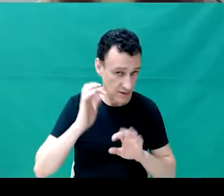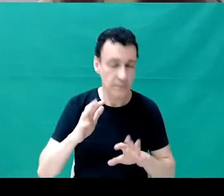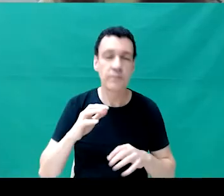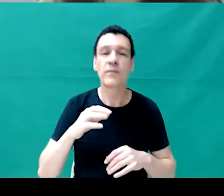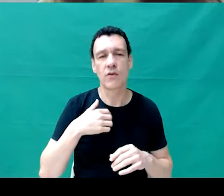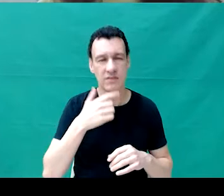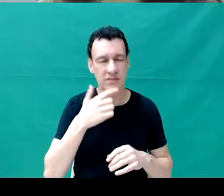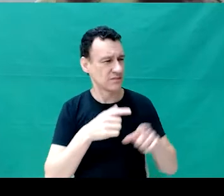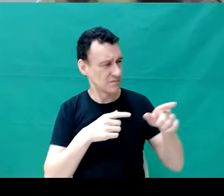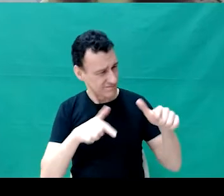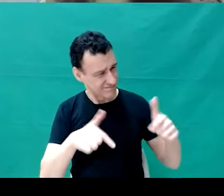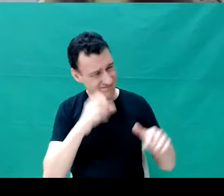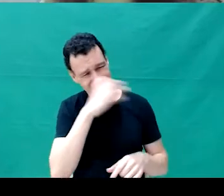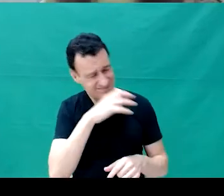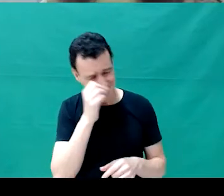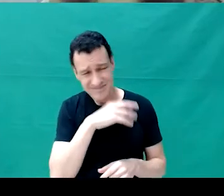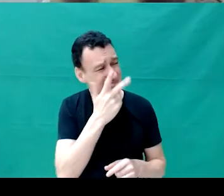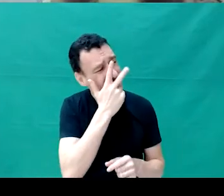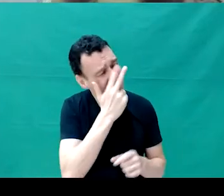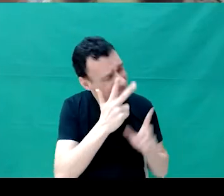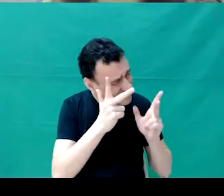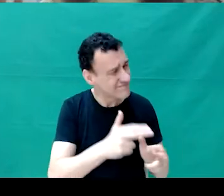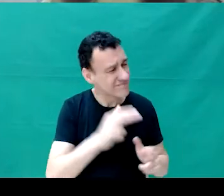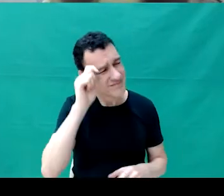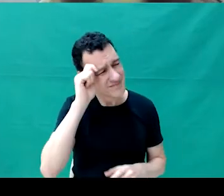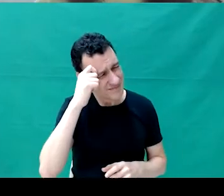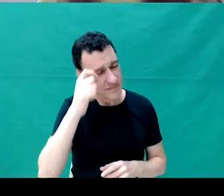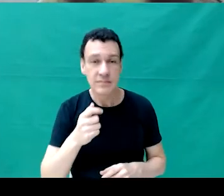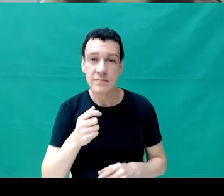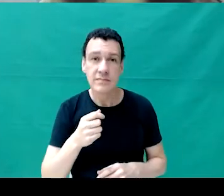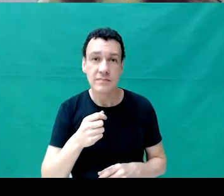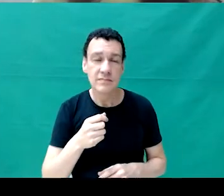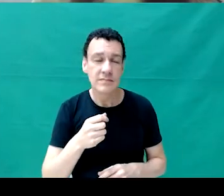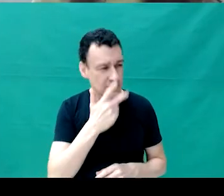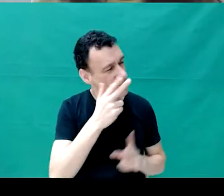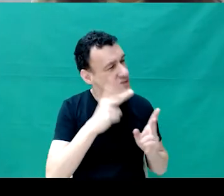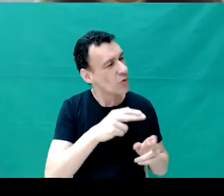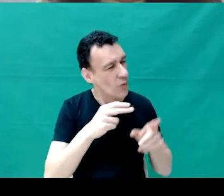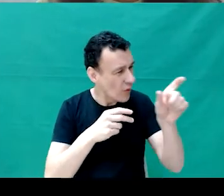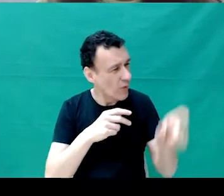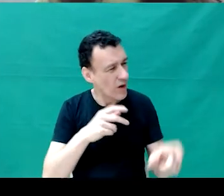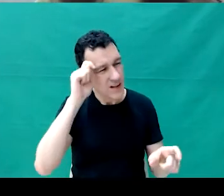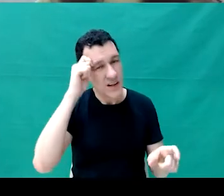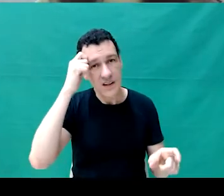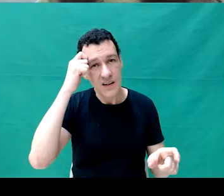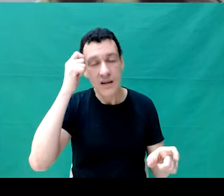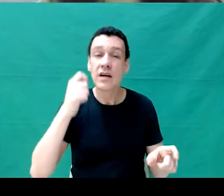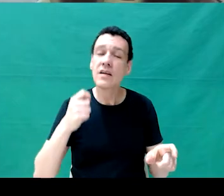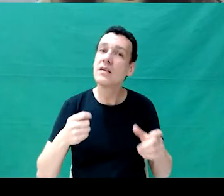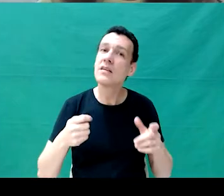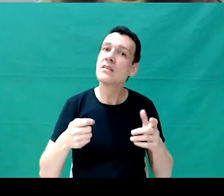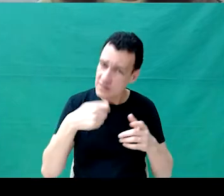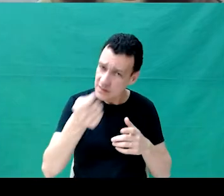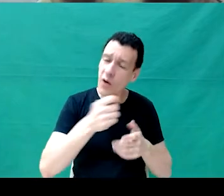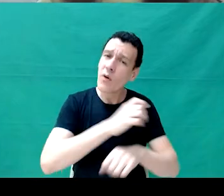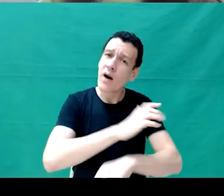algo ruim, porque isso é ruim, né? Quando você fala serviço de preto, na visão de todo mundo é ruim. Isso se torna